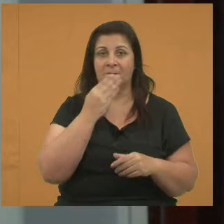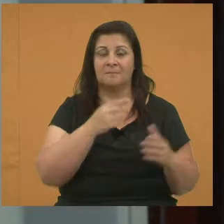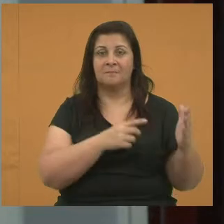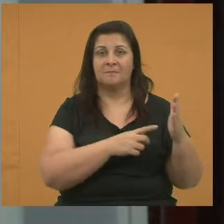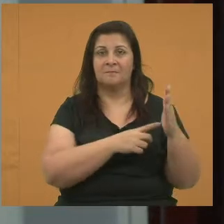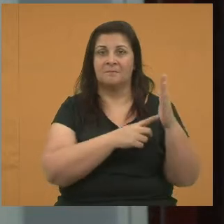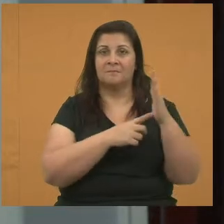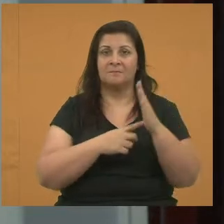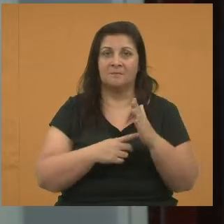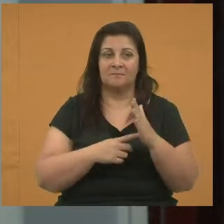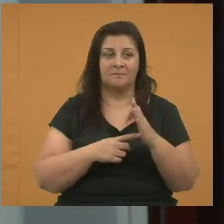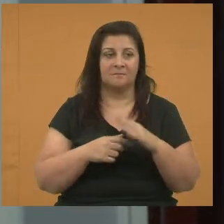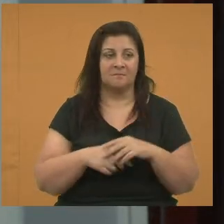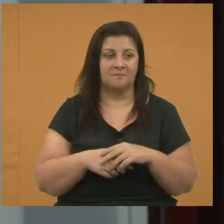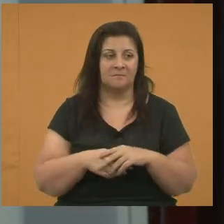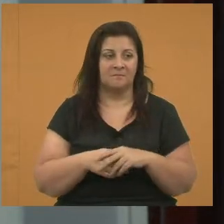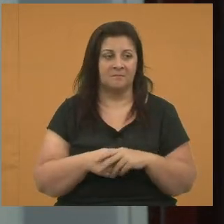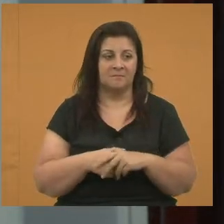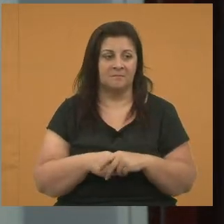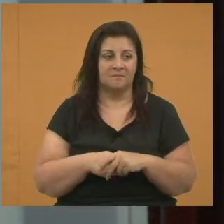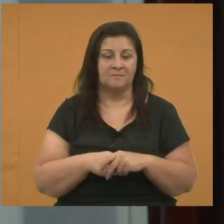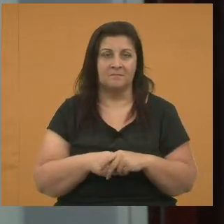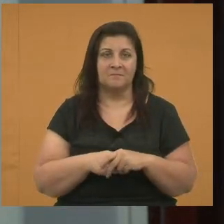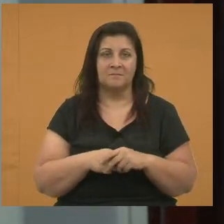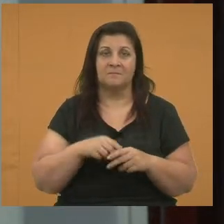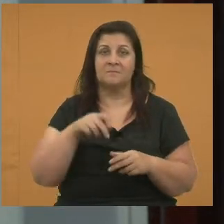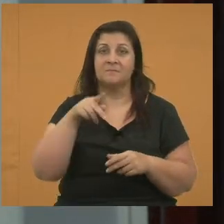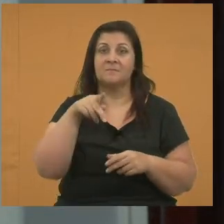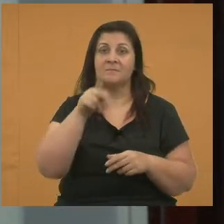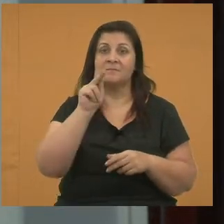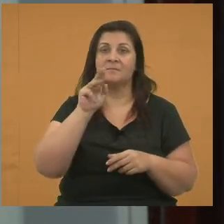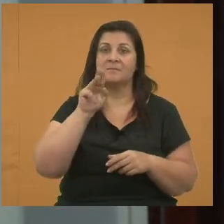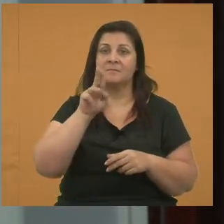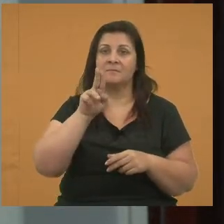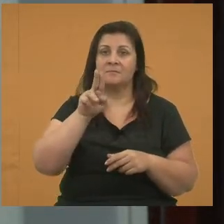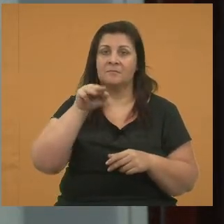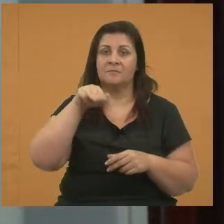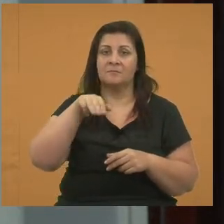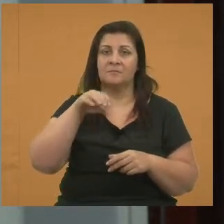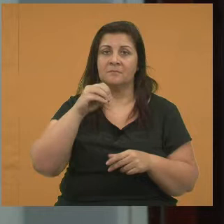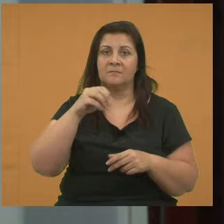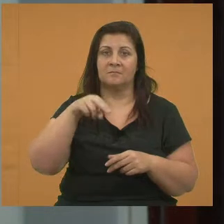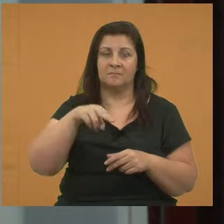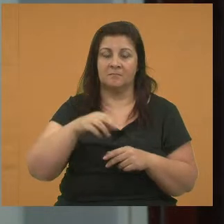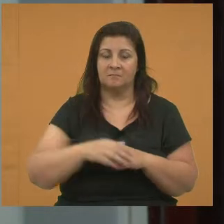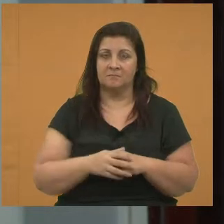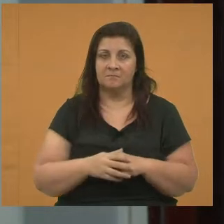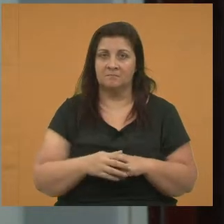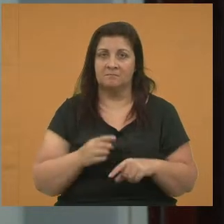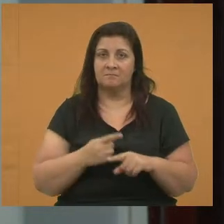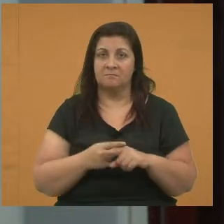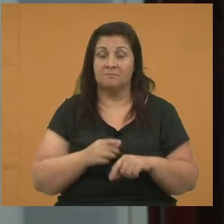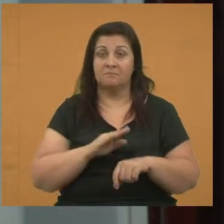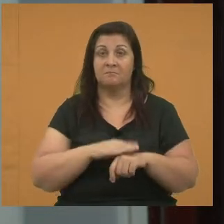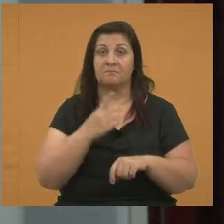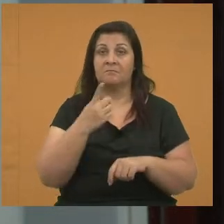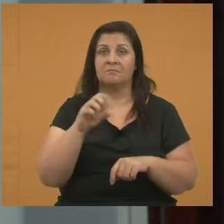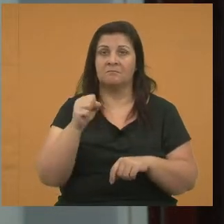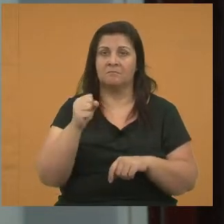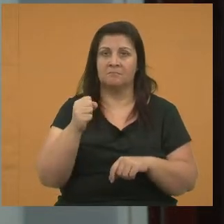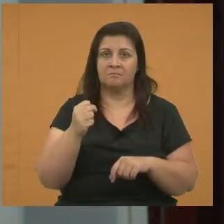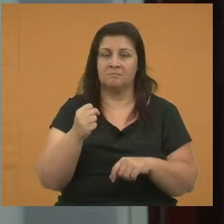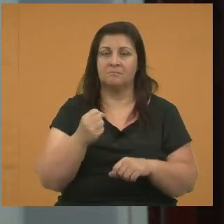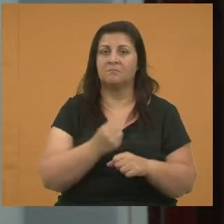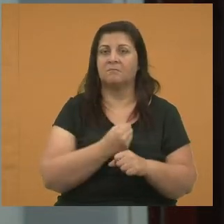mim o comércio comum de Jacareí, que existe há mais de 18 anos no